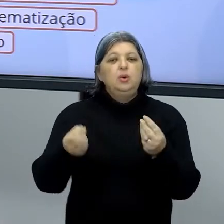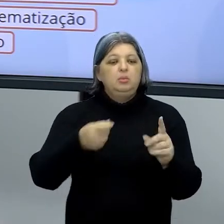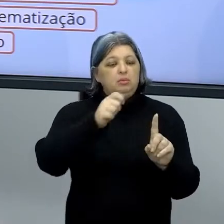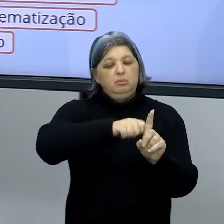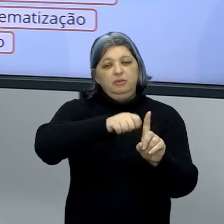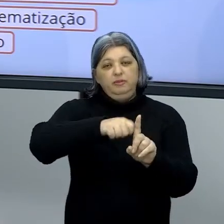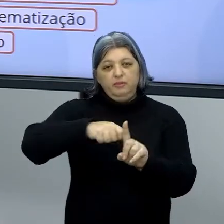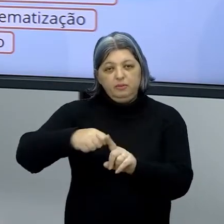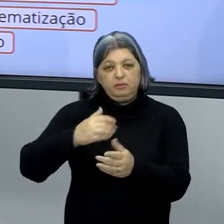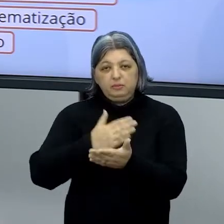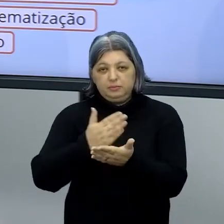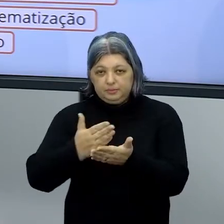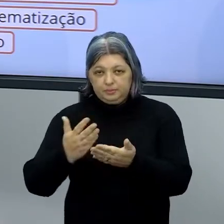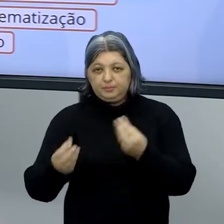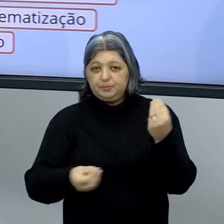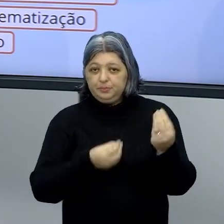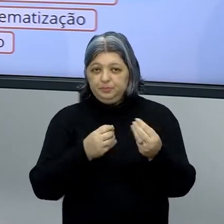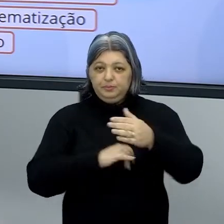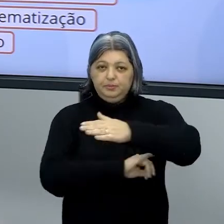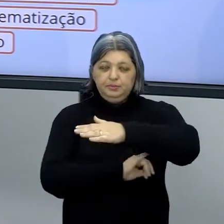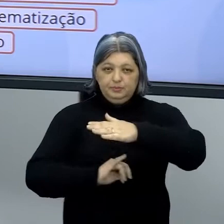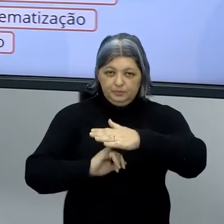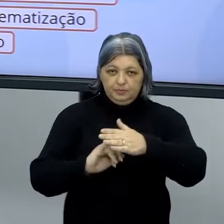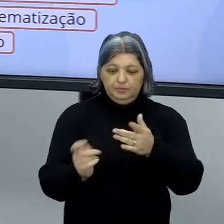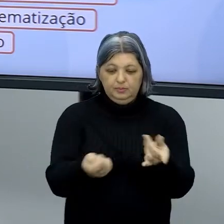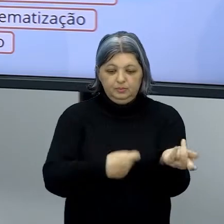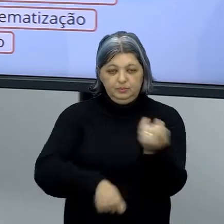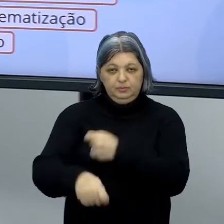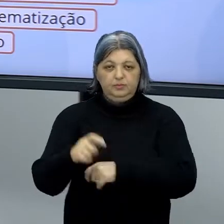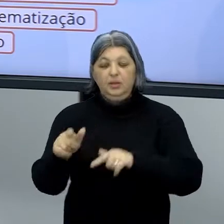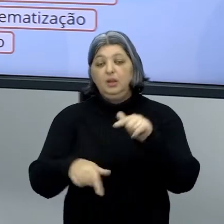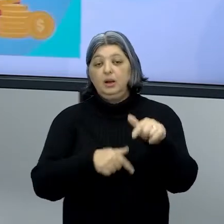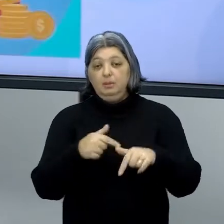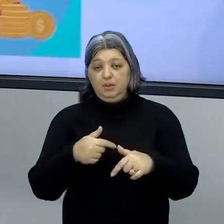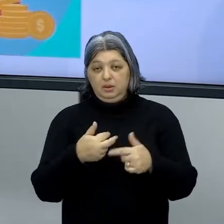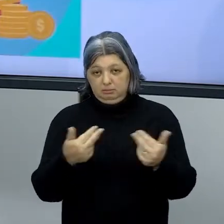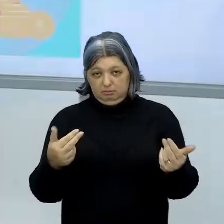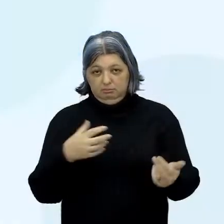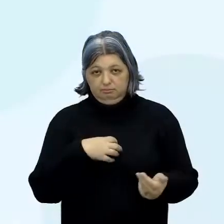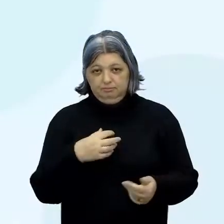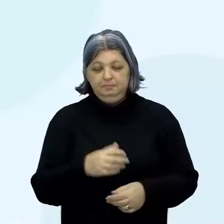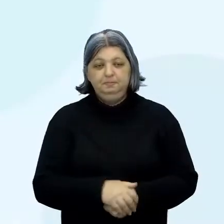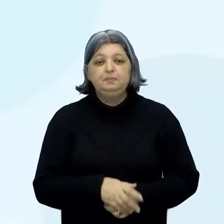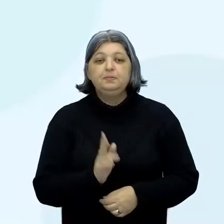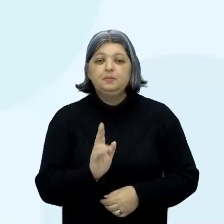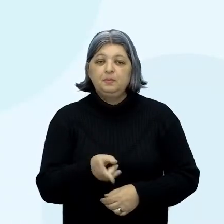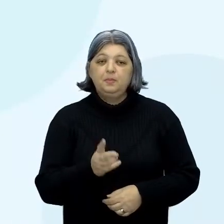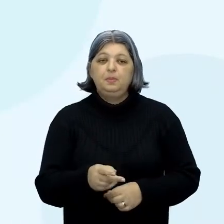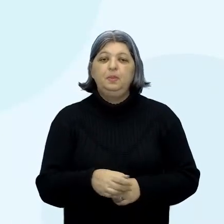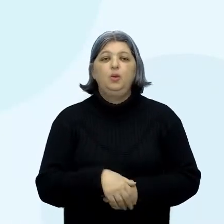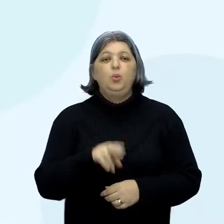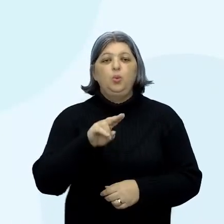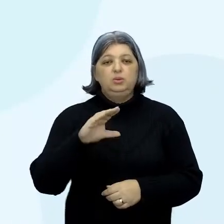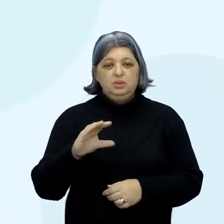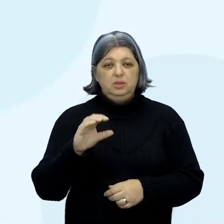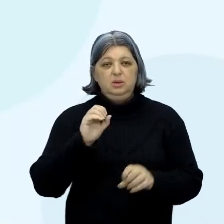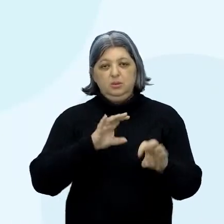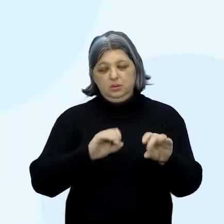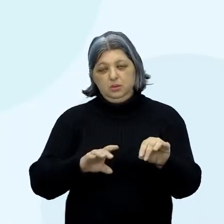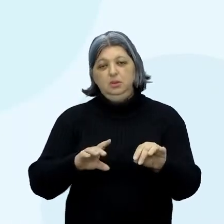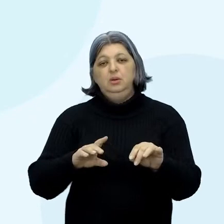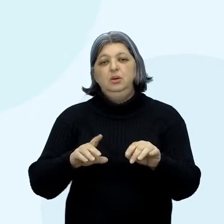que as instituições financeiras trabalham com isso? Então vamos lá, continuando. A unidade curricular é a Educação